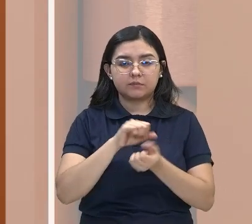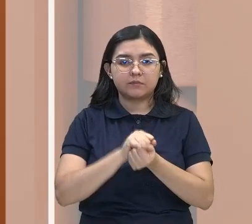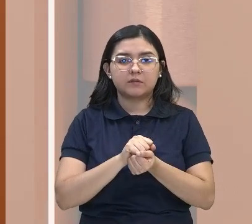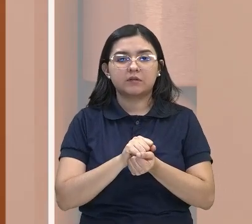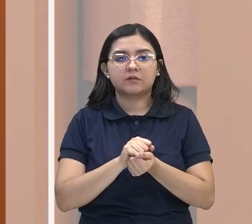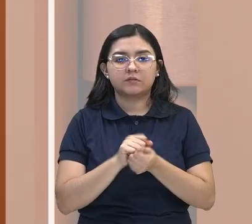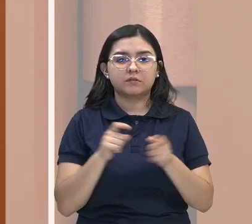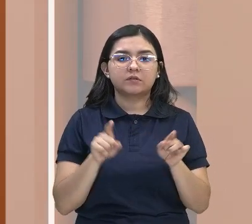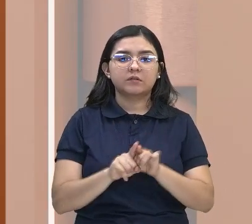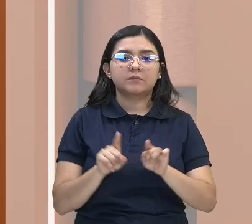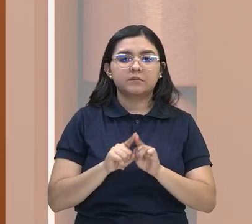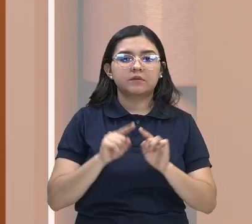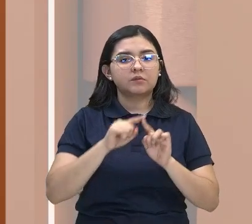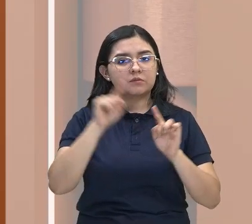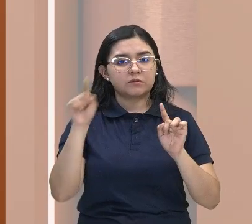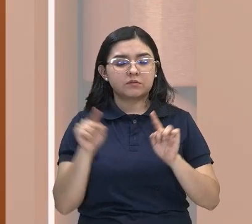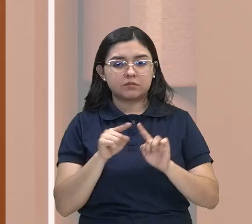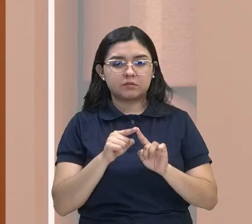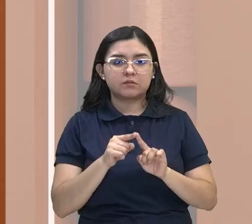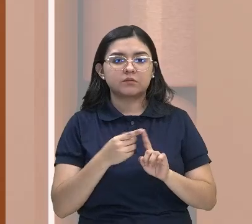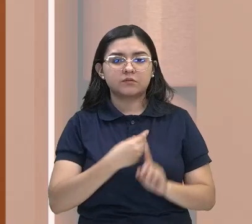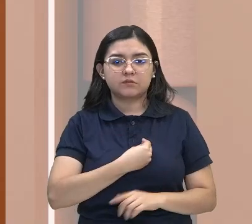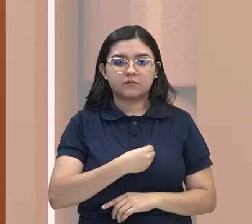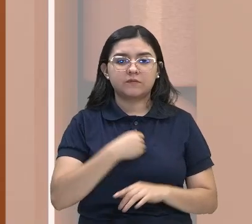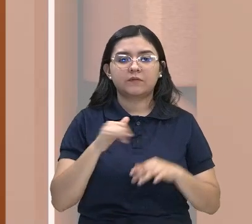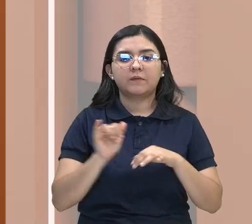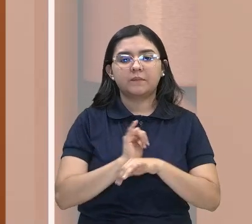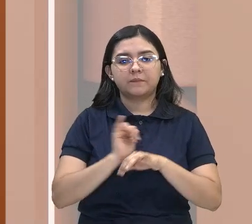sustentabilidade do ciclo de vida, que é o método